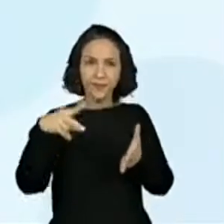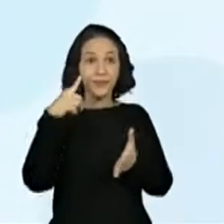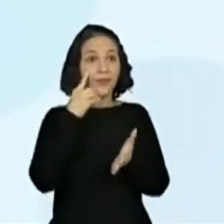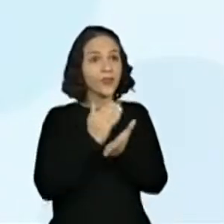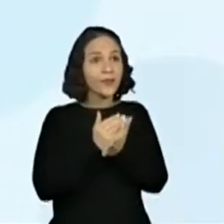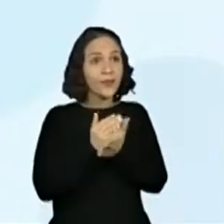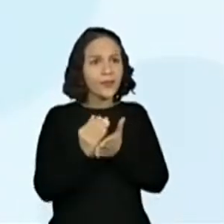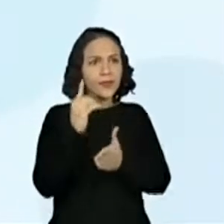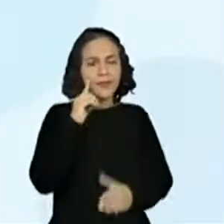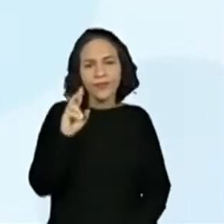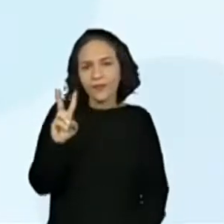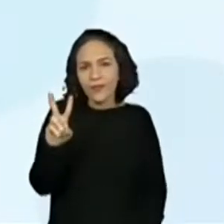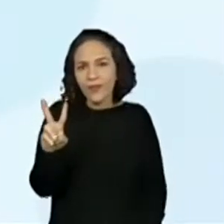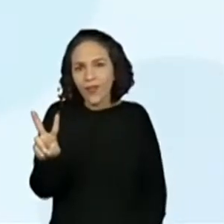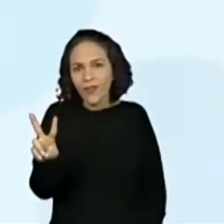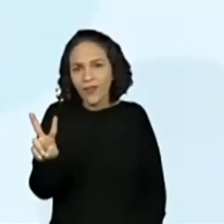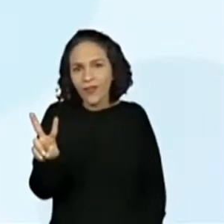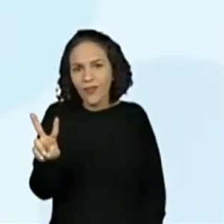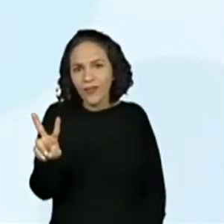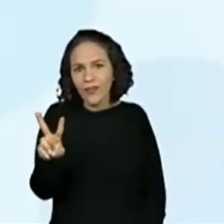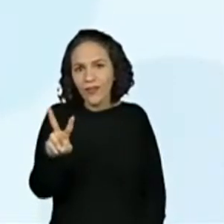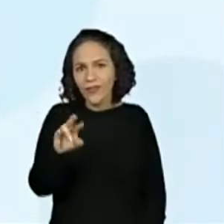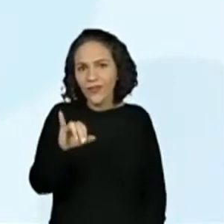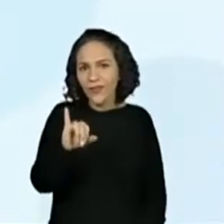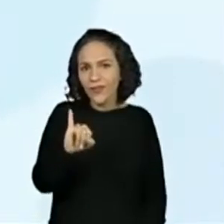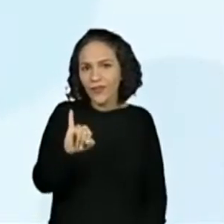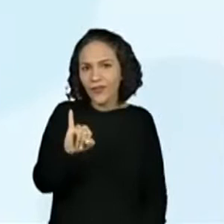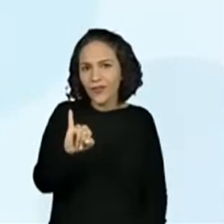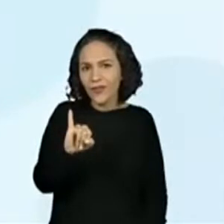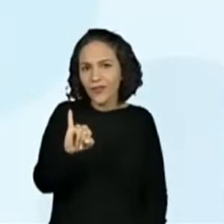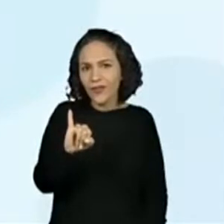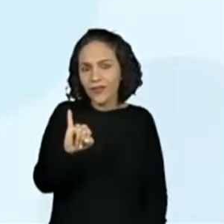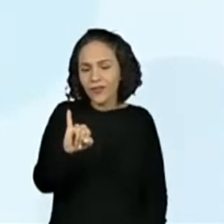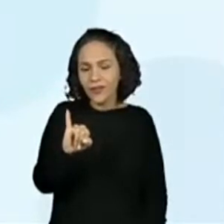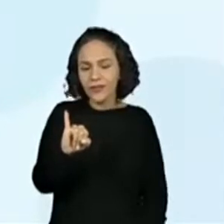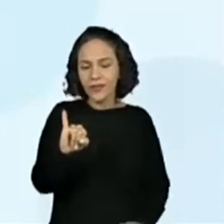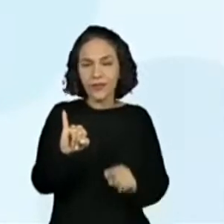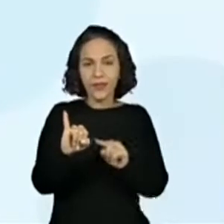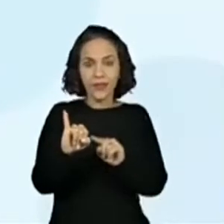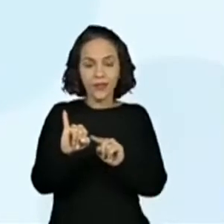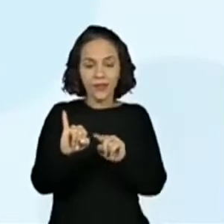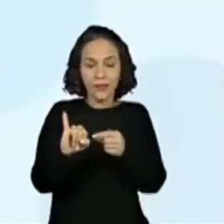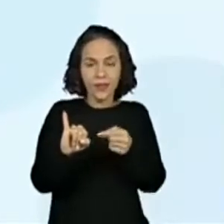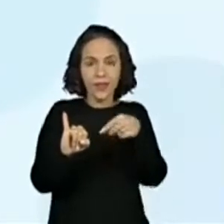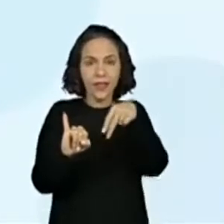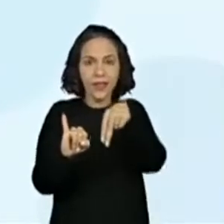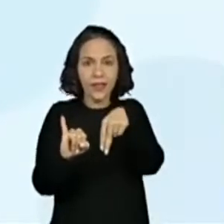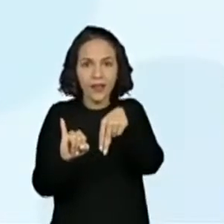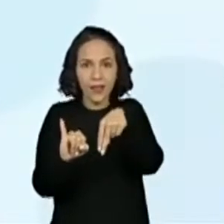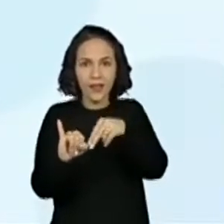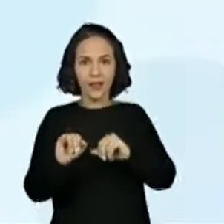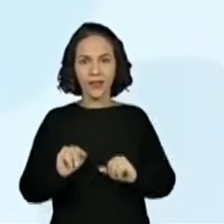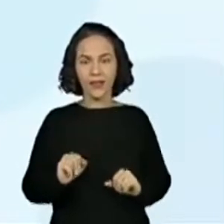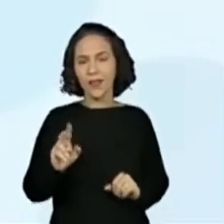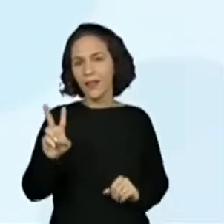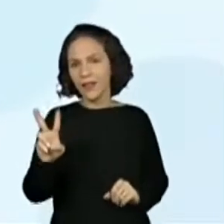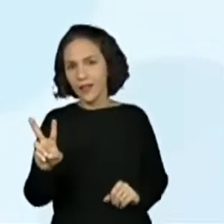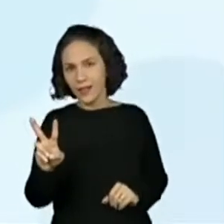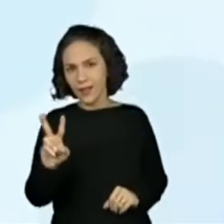letra V e o I. Olha só, vi, mas tem um N aqui também, olha só. Vim,